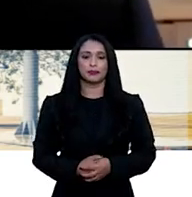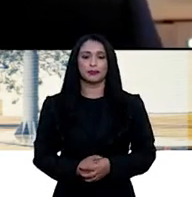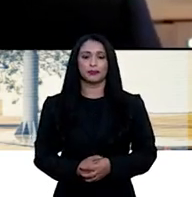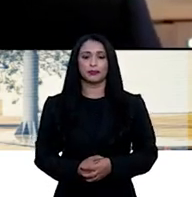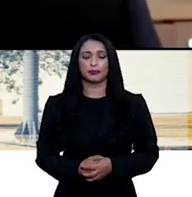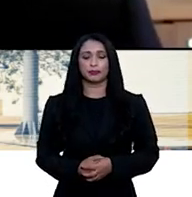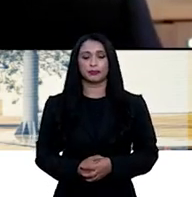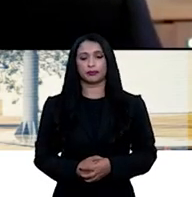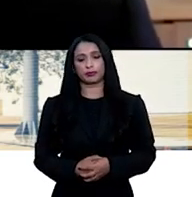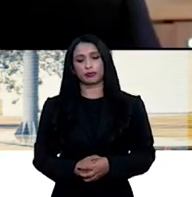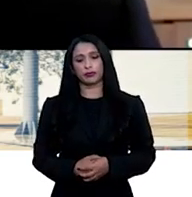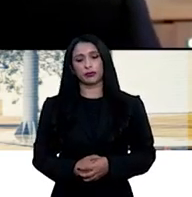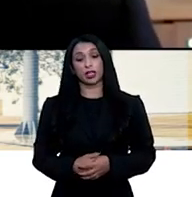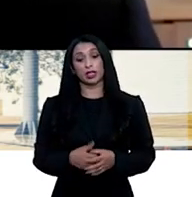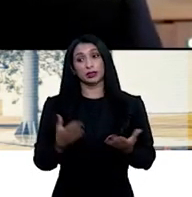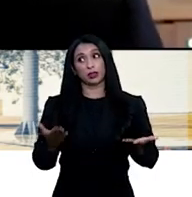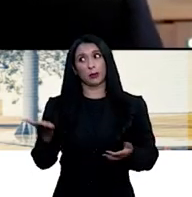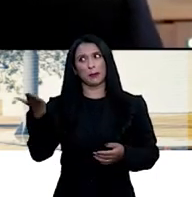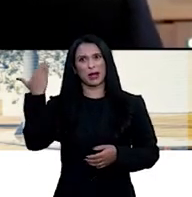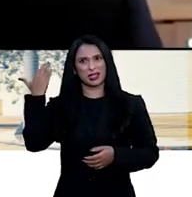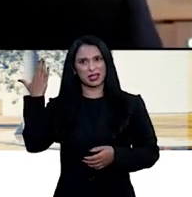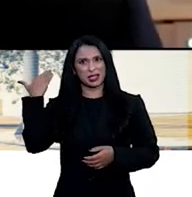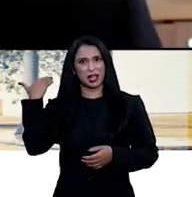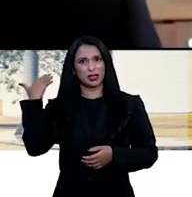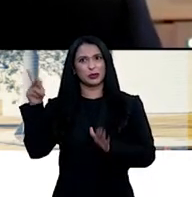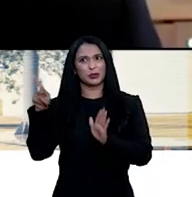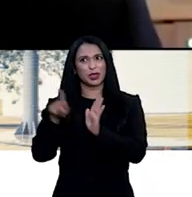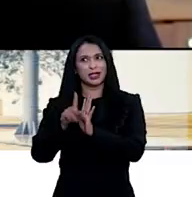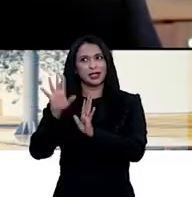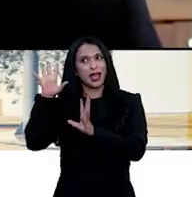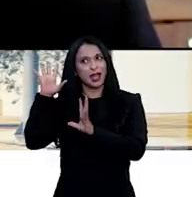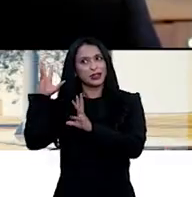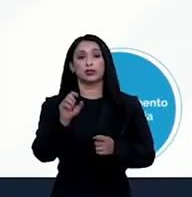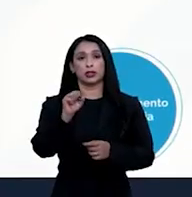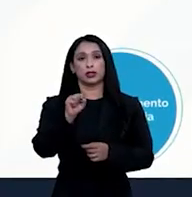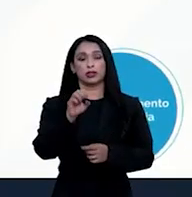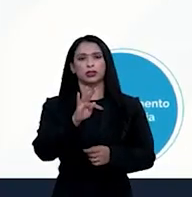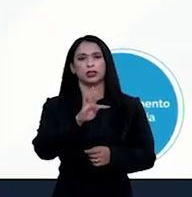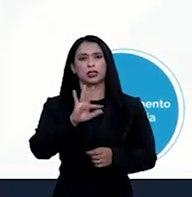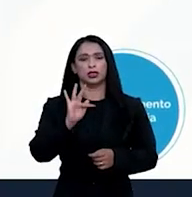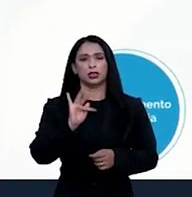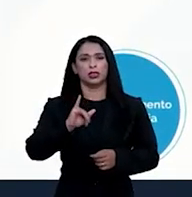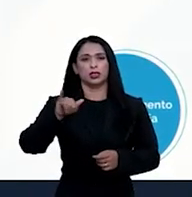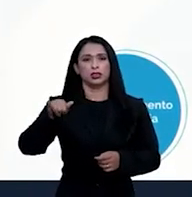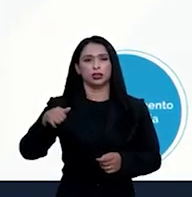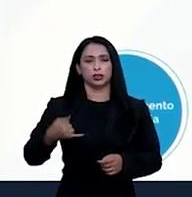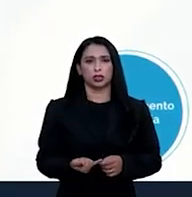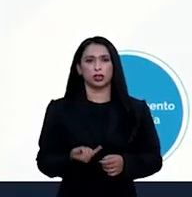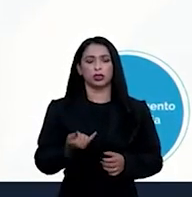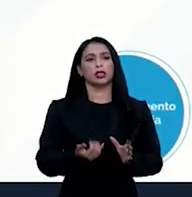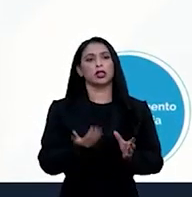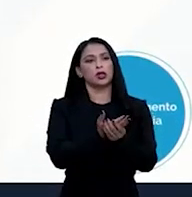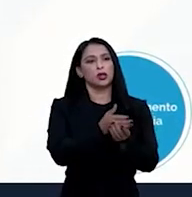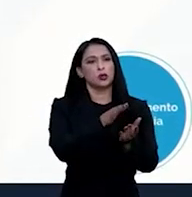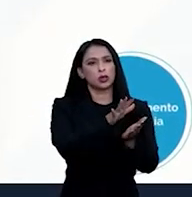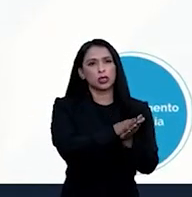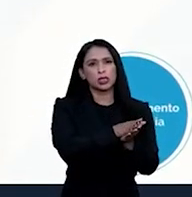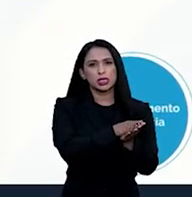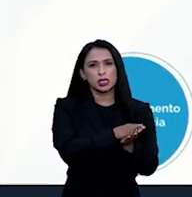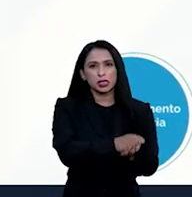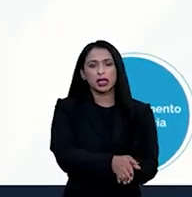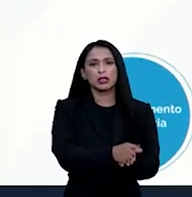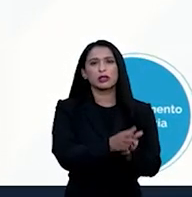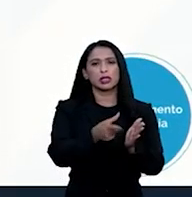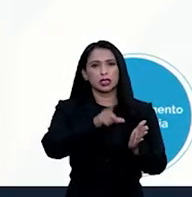de se planejar os passos necessários para se atingir um objetivo que se deseja o plano estratégico 2021/2022